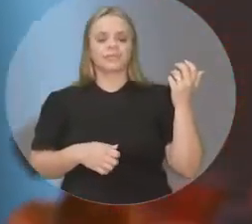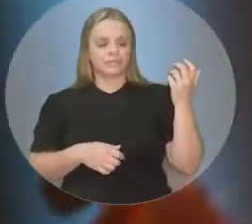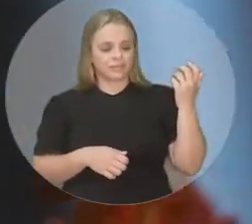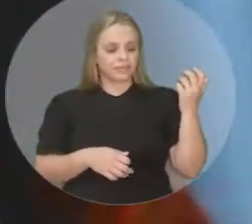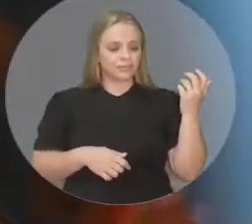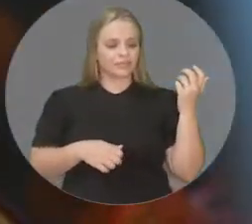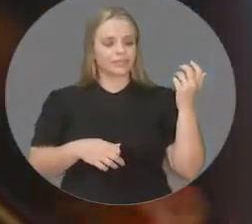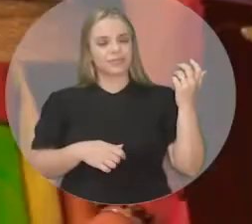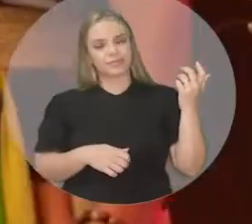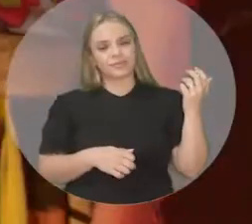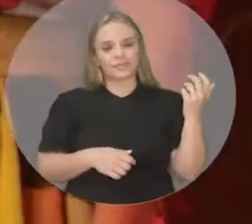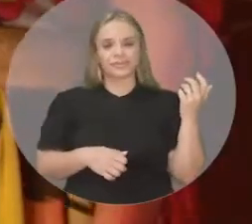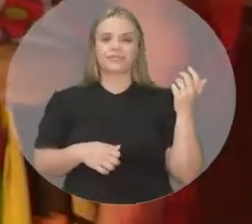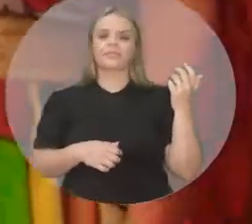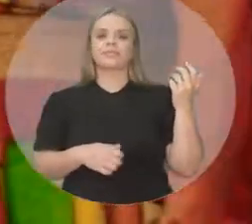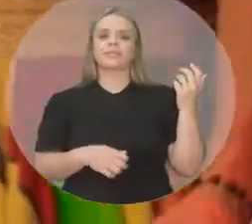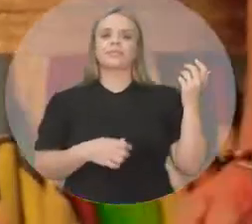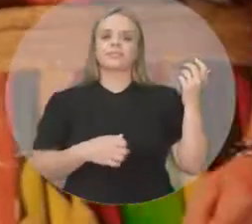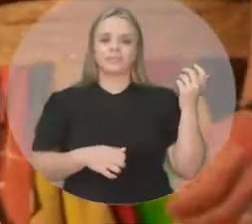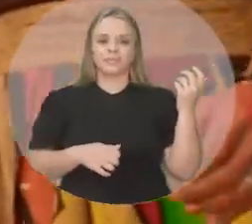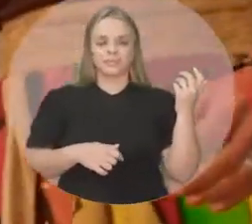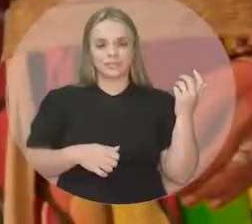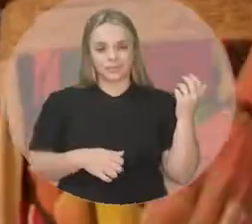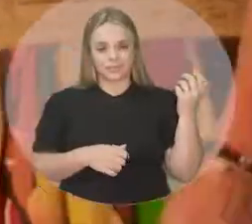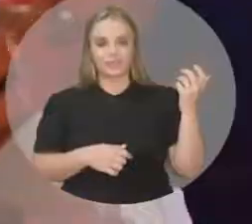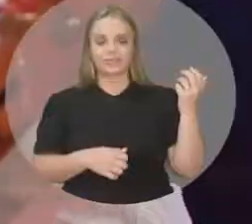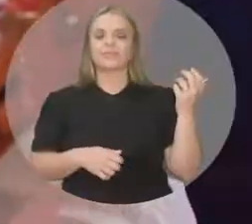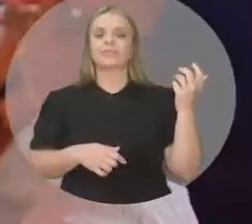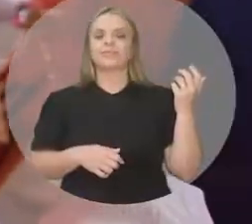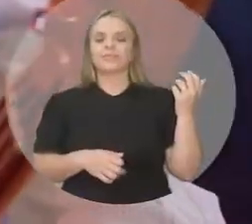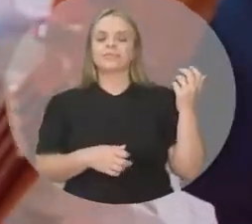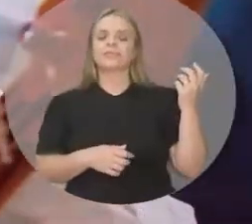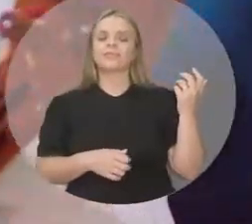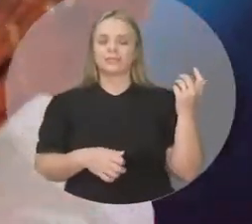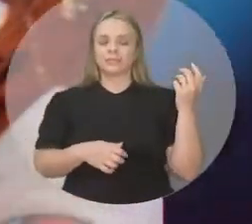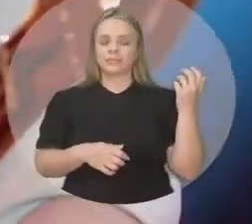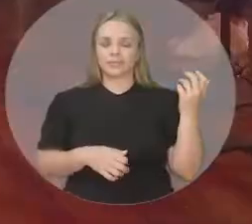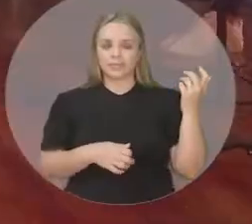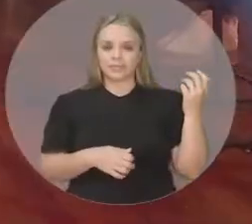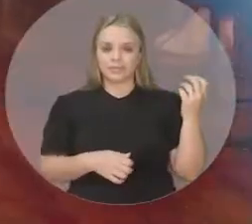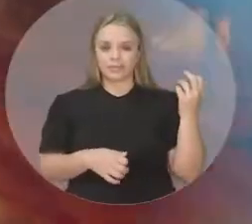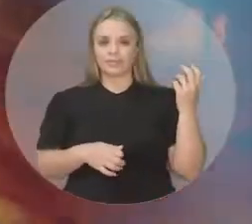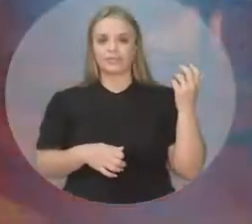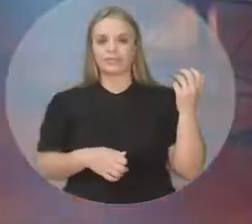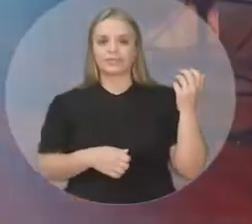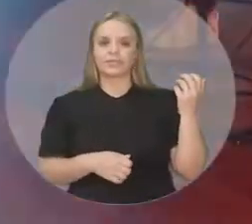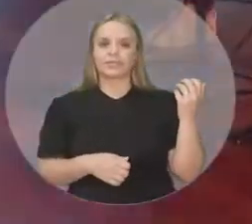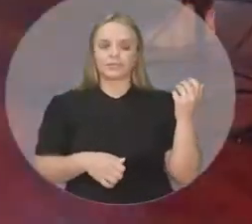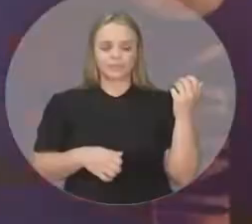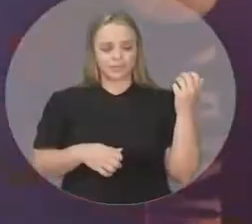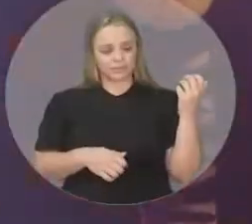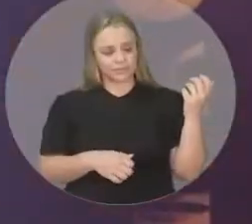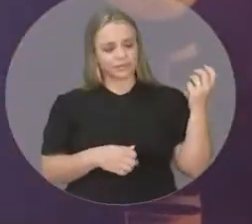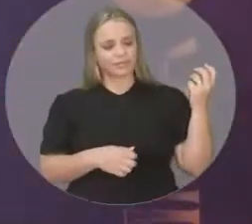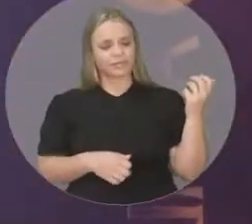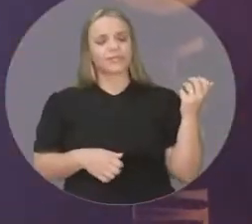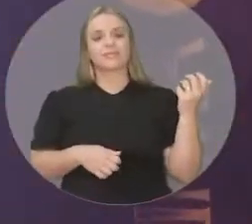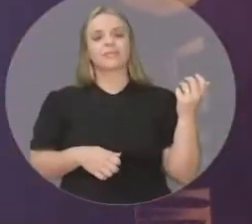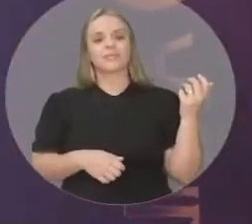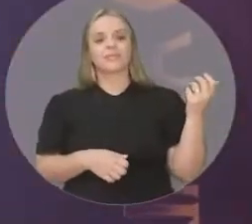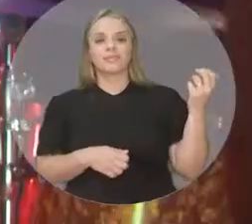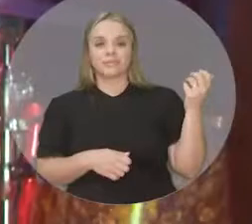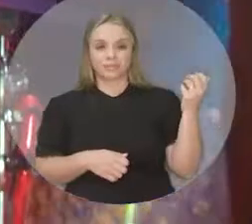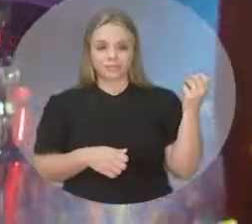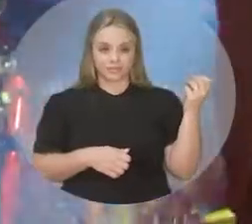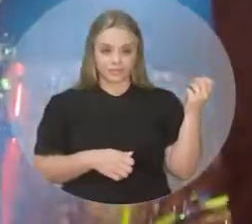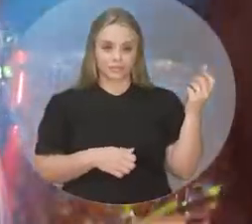Eu vim de lá pra cá. Eu sou de Cuiabá. Terra de Dom Aquino, Me